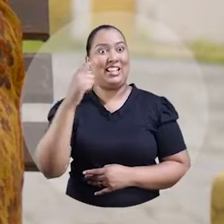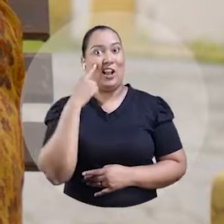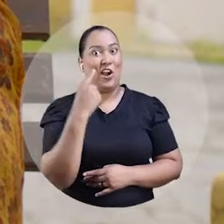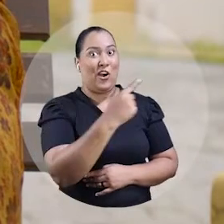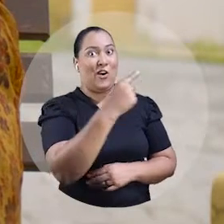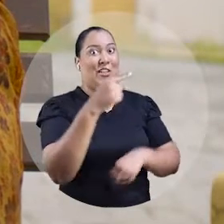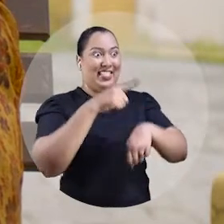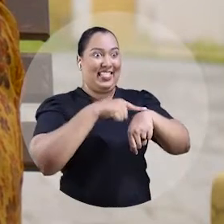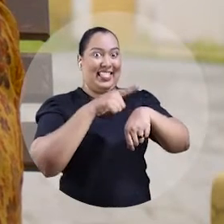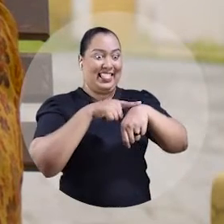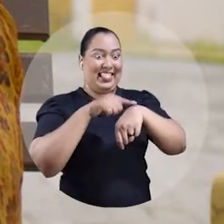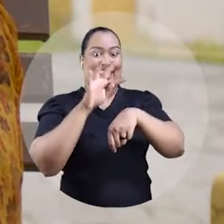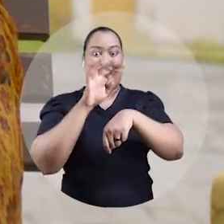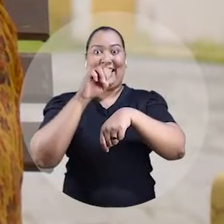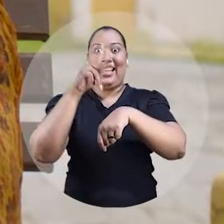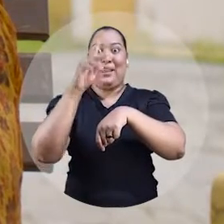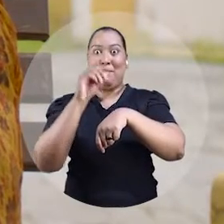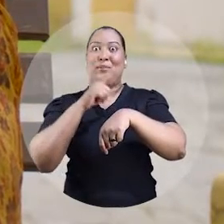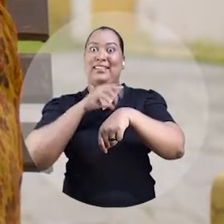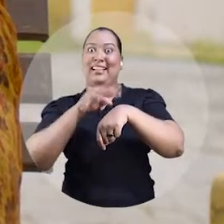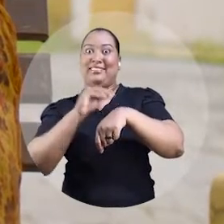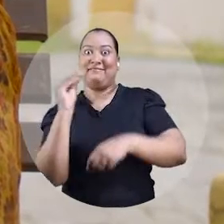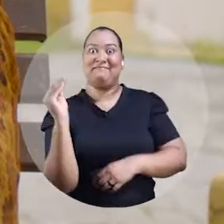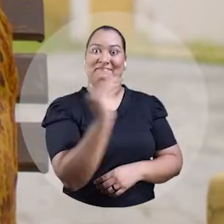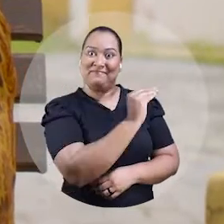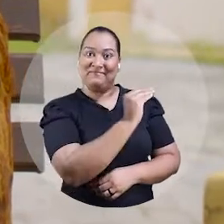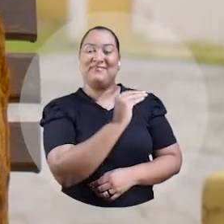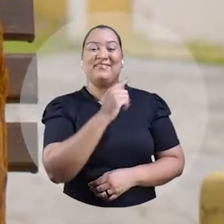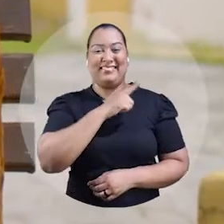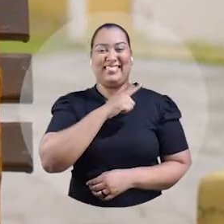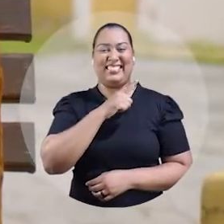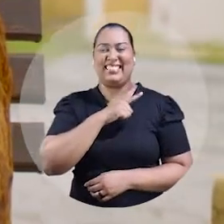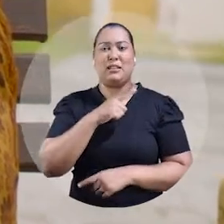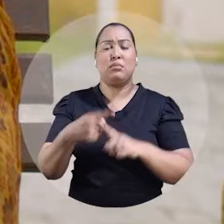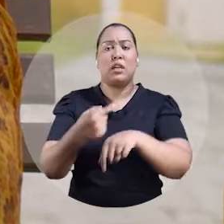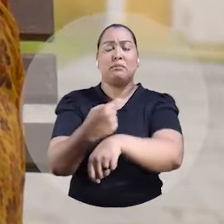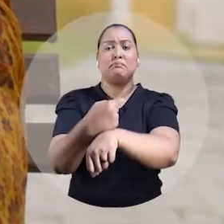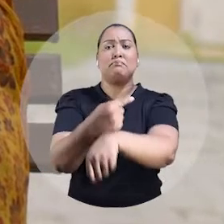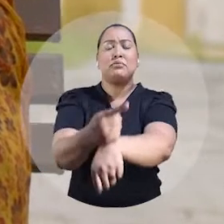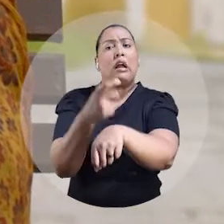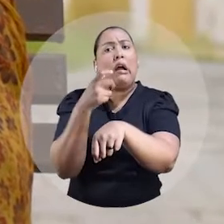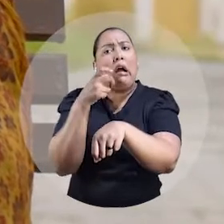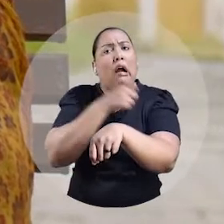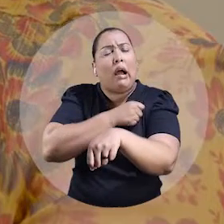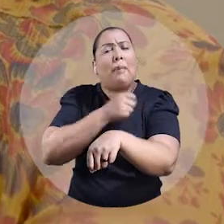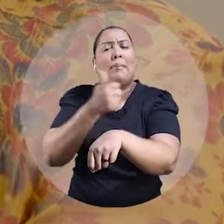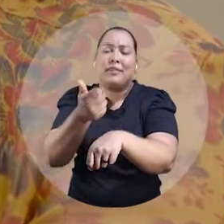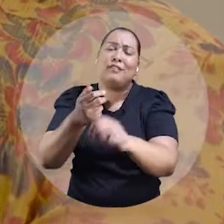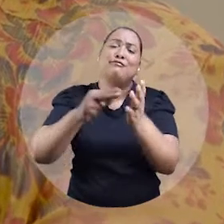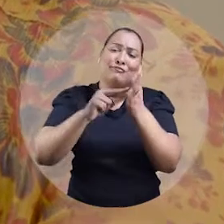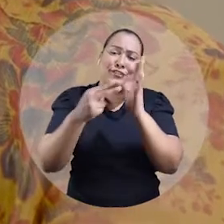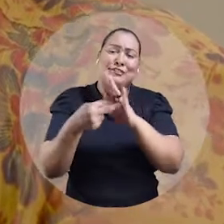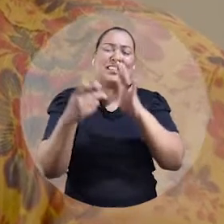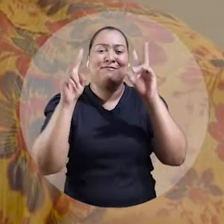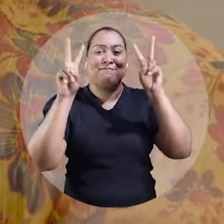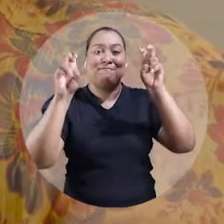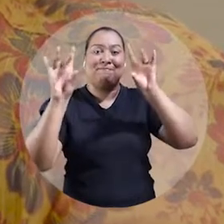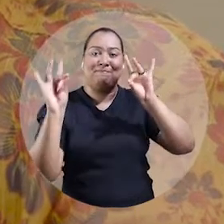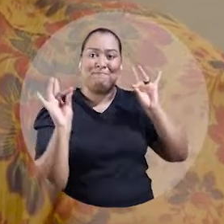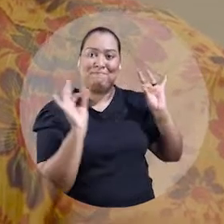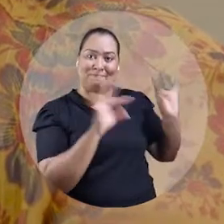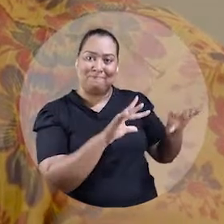está aqui inserido, né? Passa do instante. Já está colocado. Instante tão rápido, né? A capa também